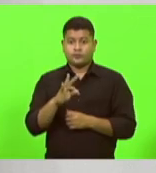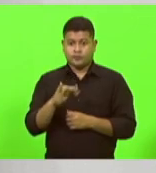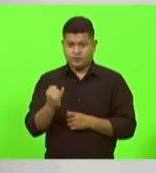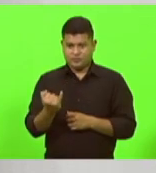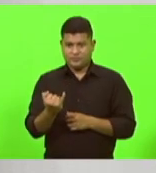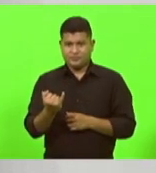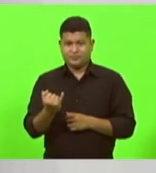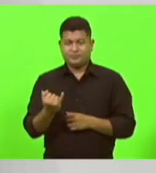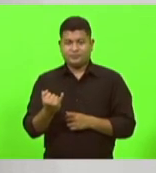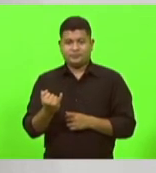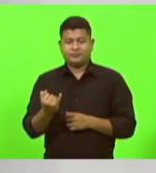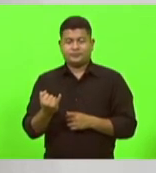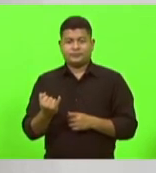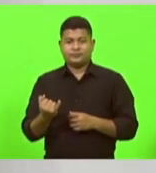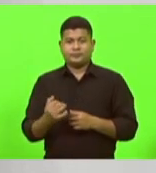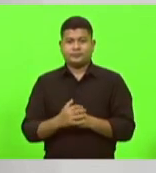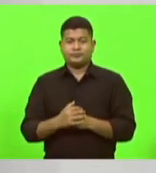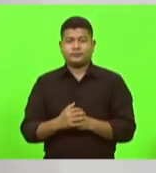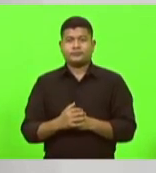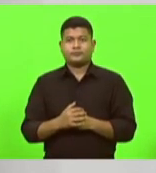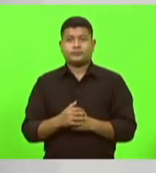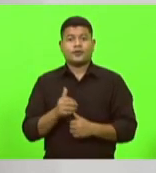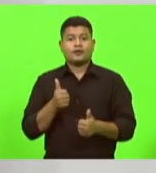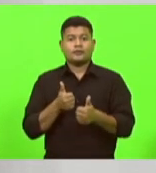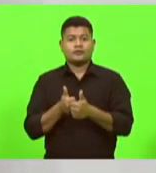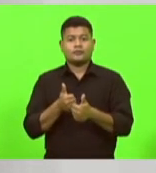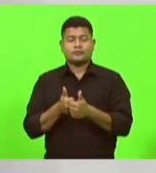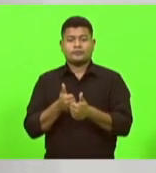amigo querido